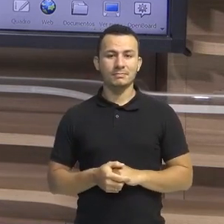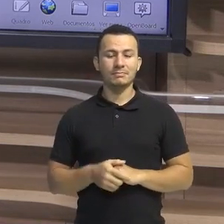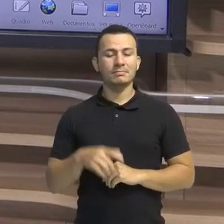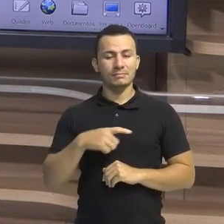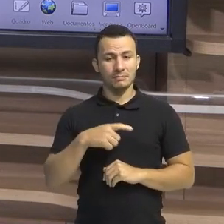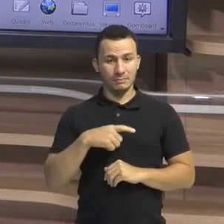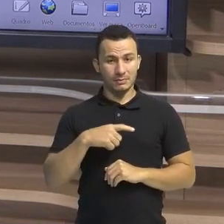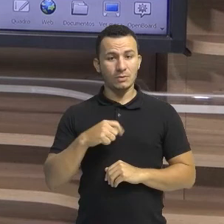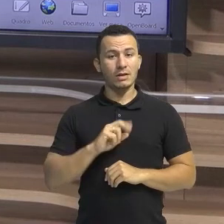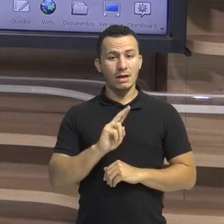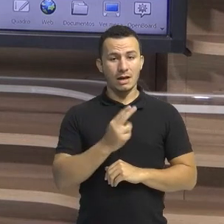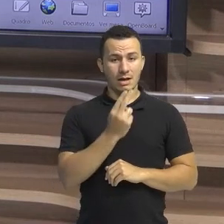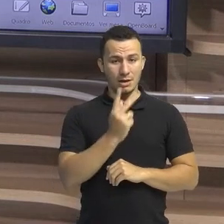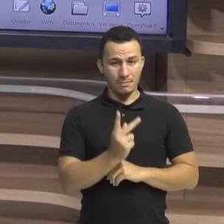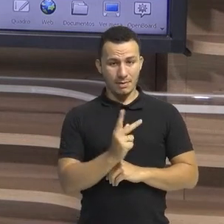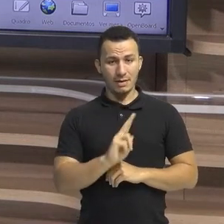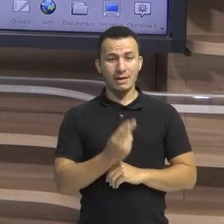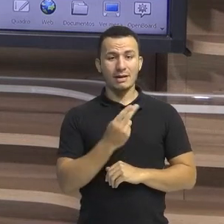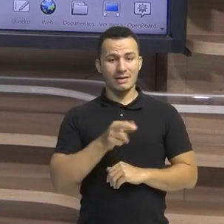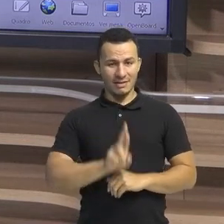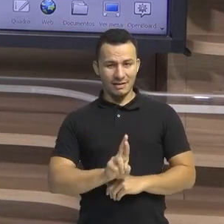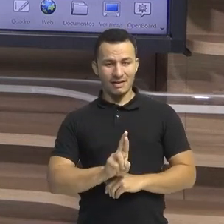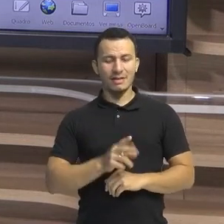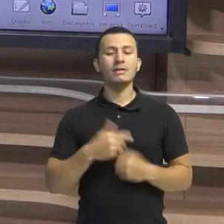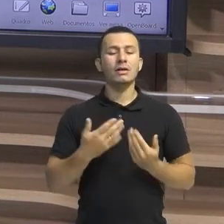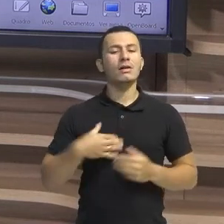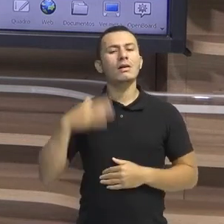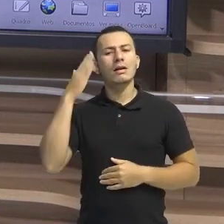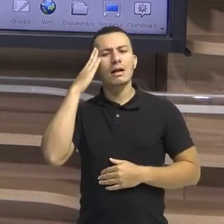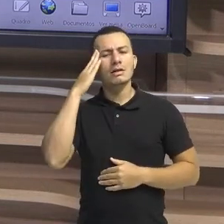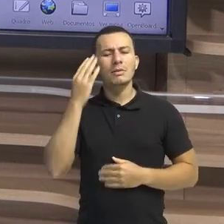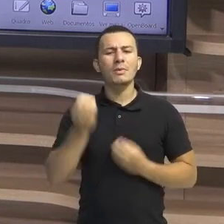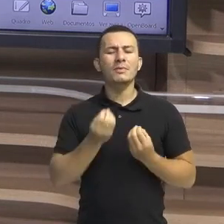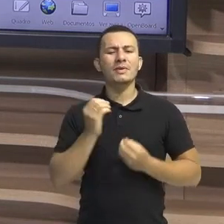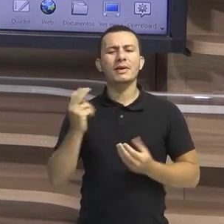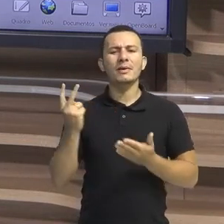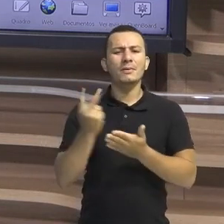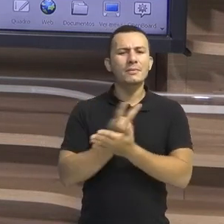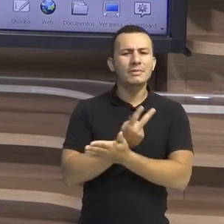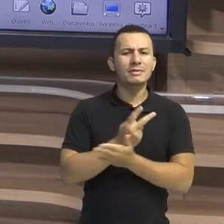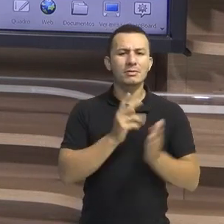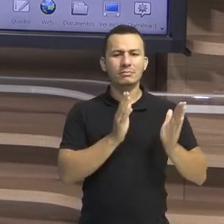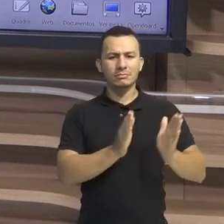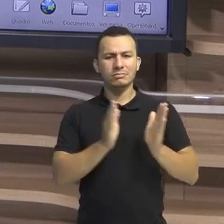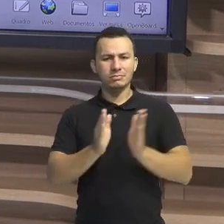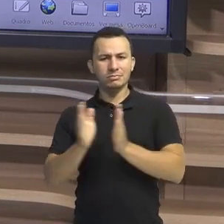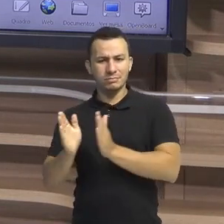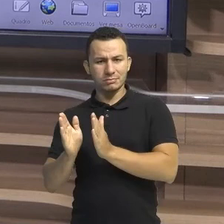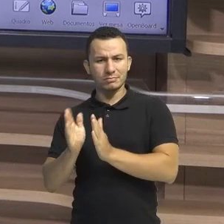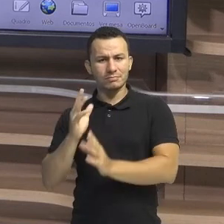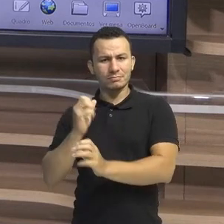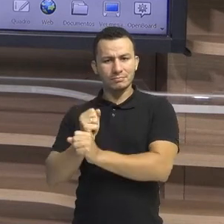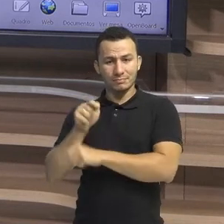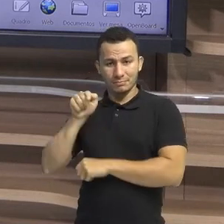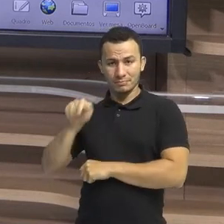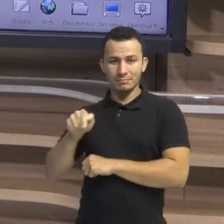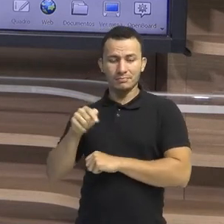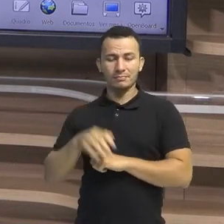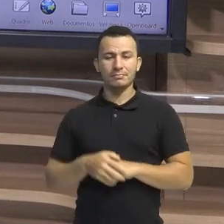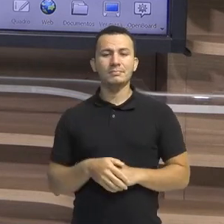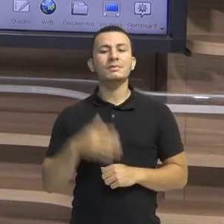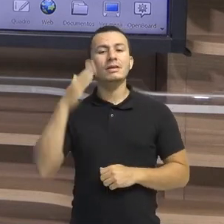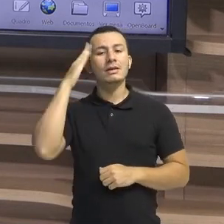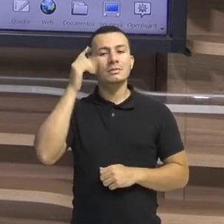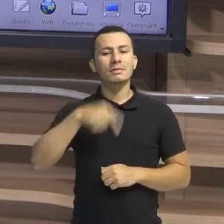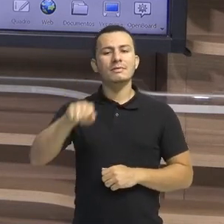aqui reagente e produto, né? E aí ele está querendo saber o que aconteceu para obter esse produto. Então, vamos ver as